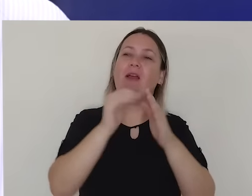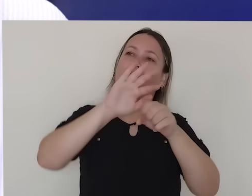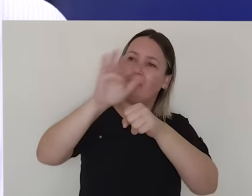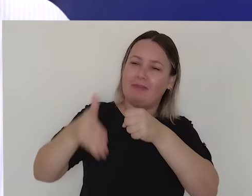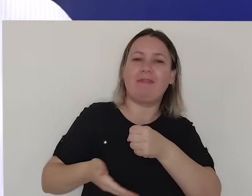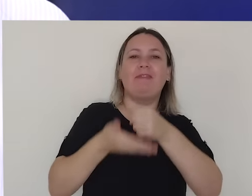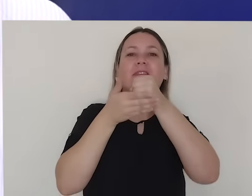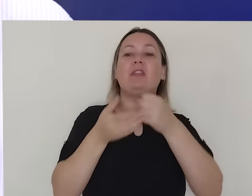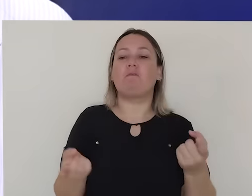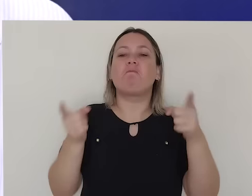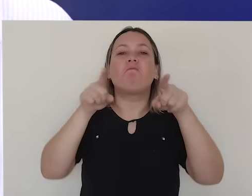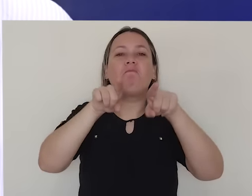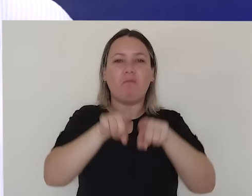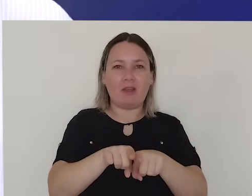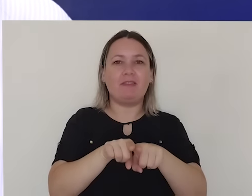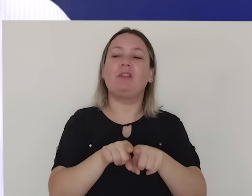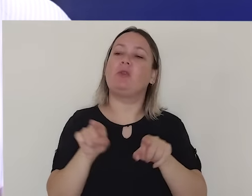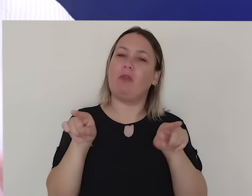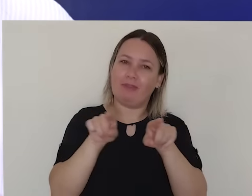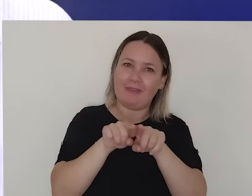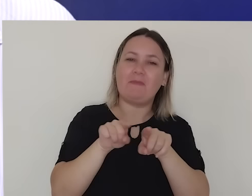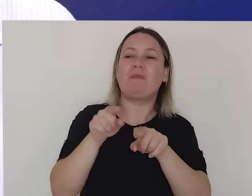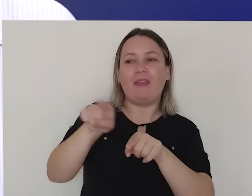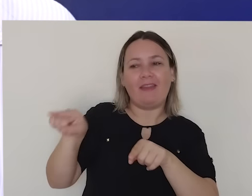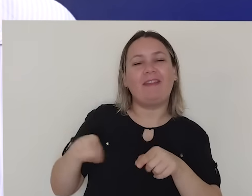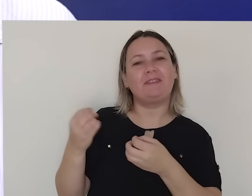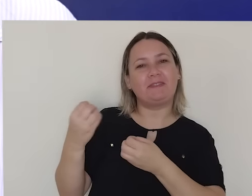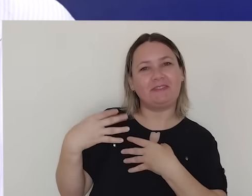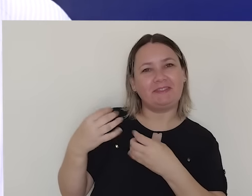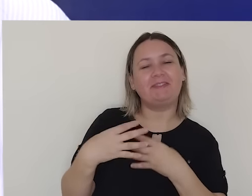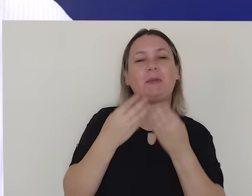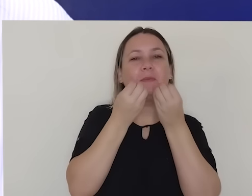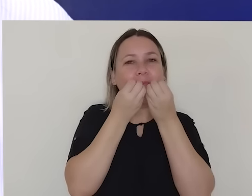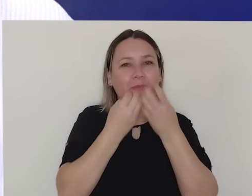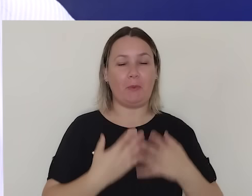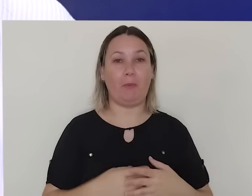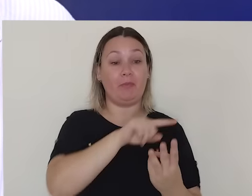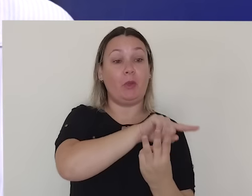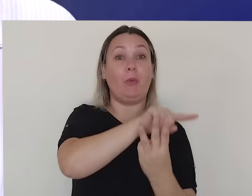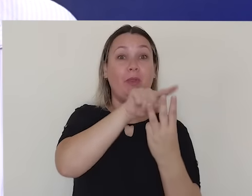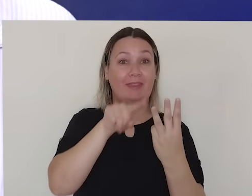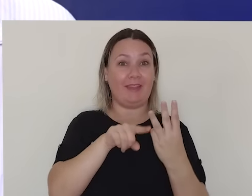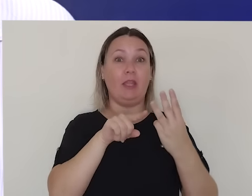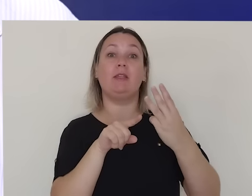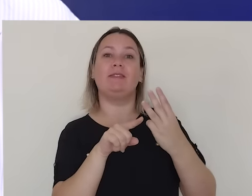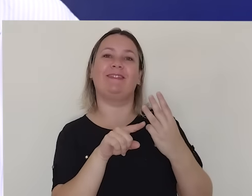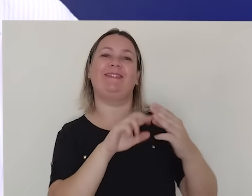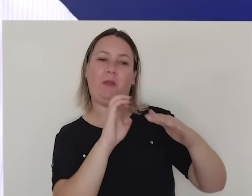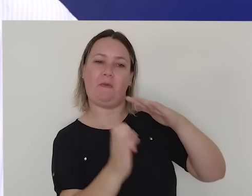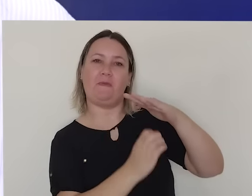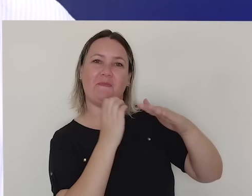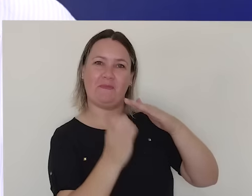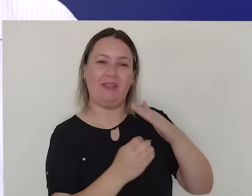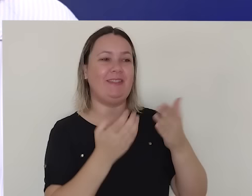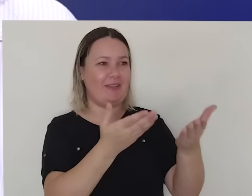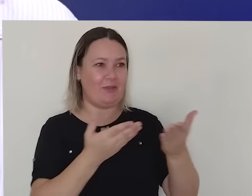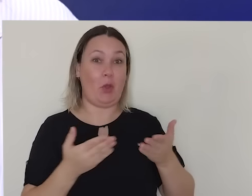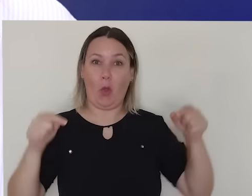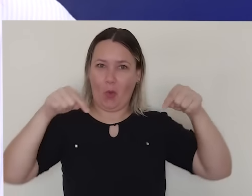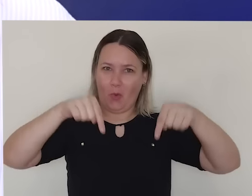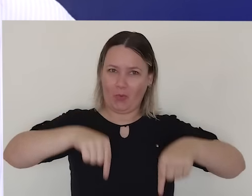parceiros que fazem parte do nosso ecossistema que fazem parte do nosso dia a dia então é com muito prazer que eu estou aqui